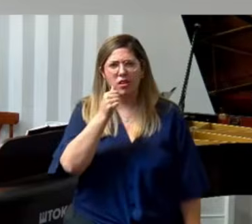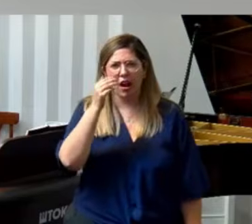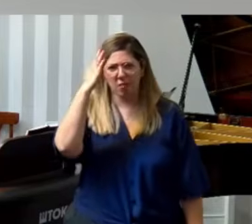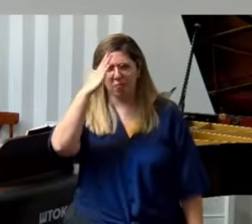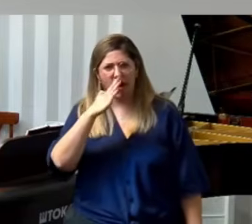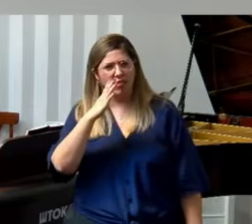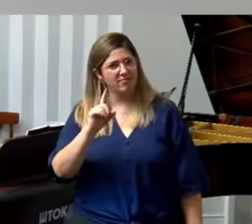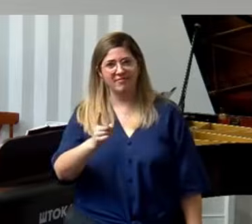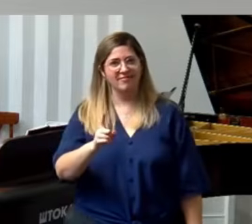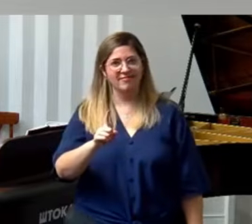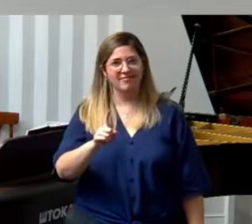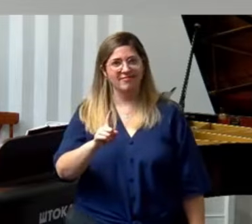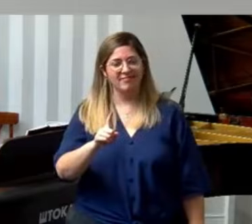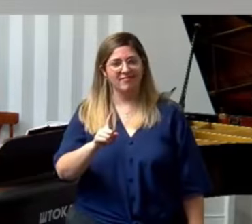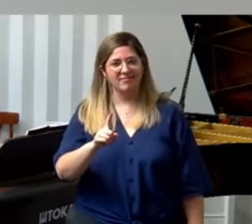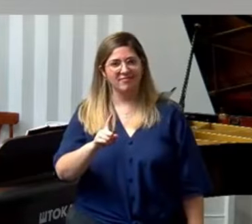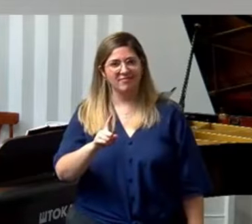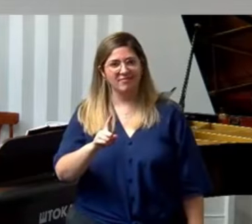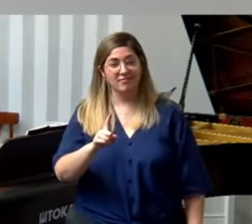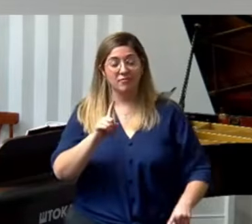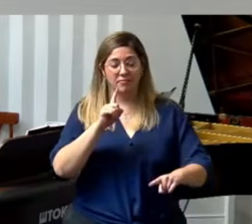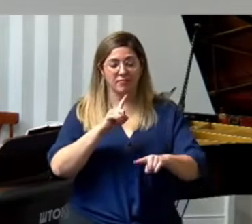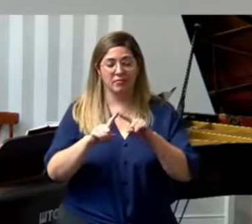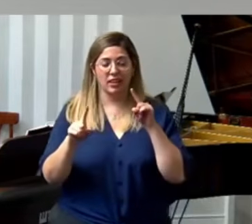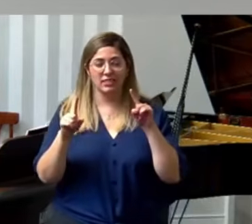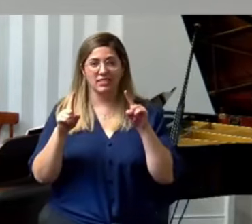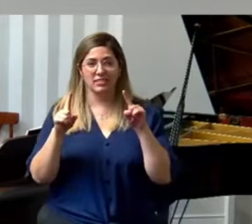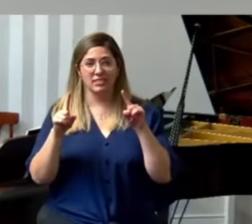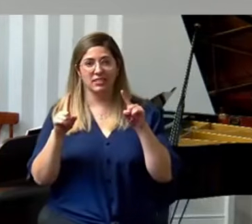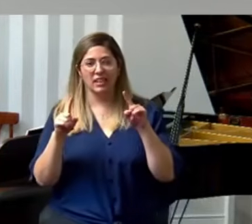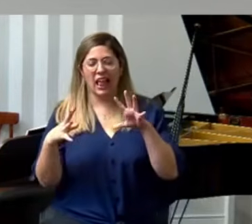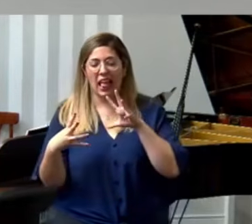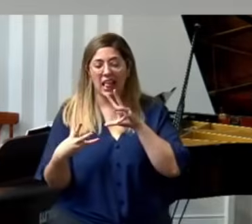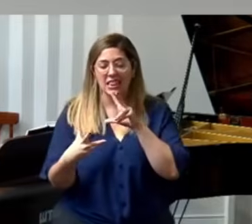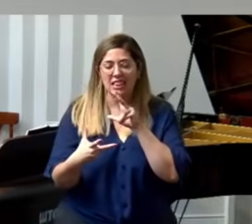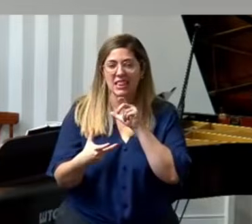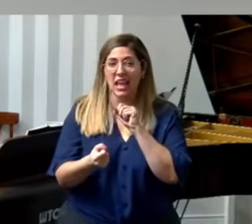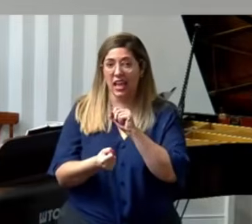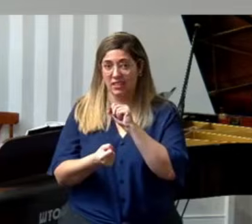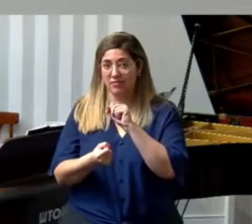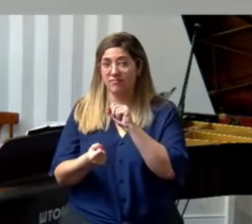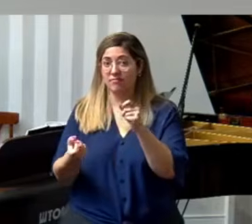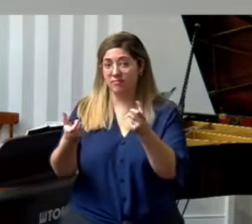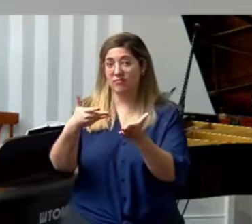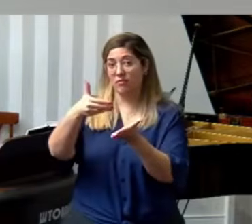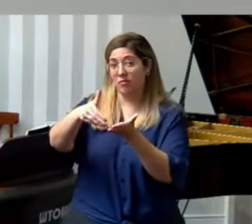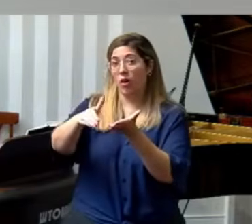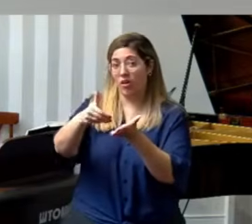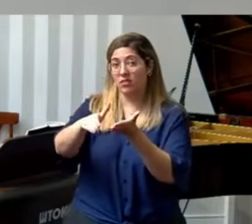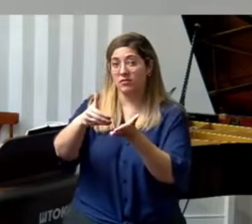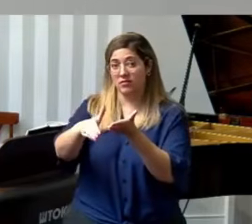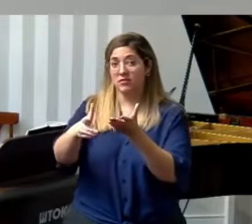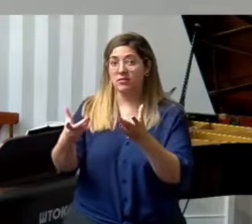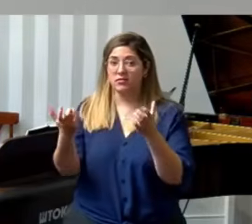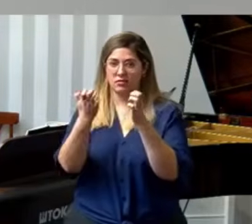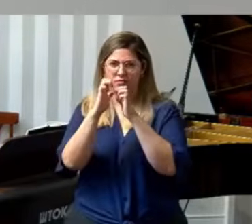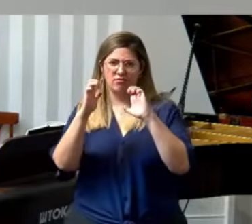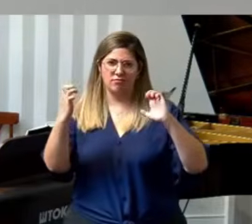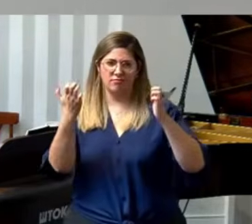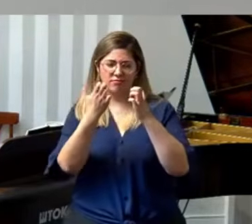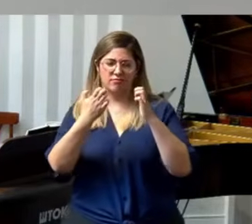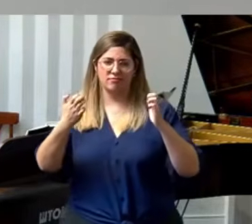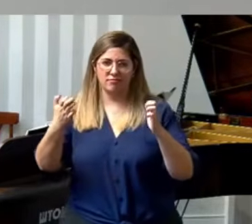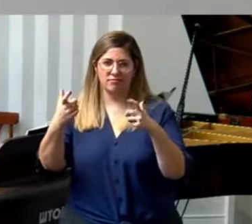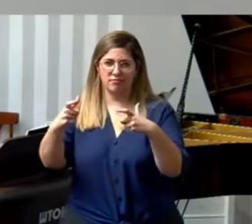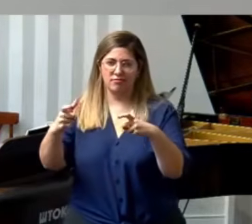malditos. O que nós temos é uma identificação da terra fora do jardim do Éden como maldita,